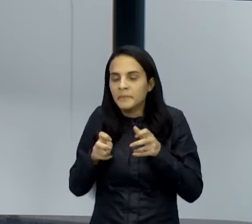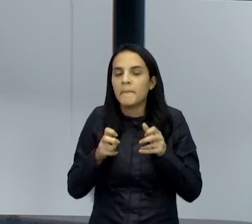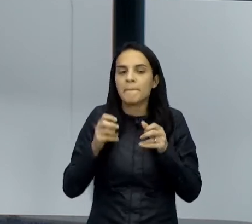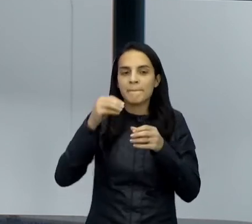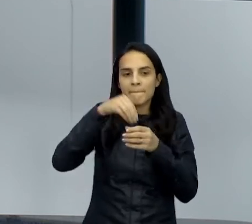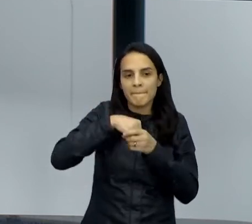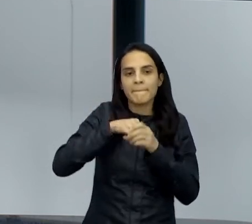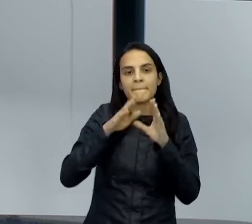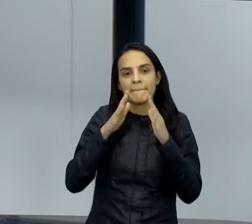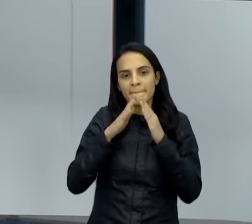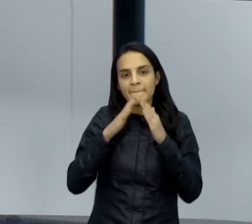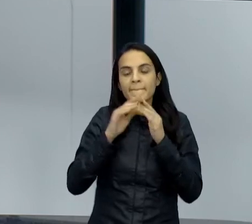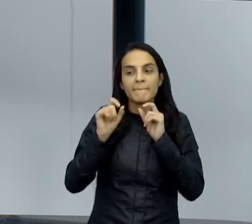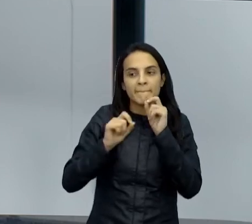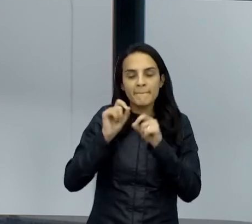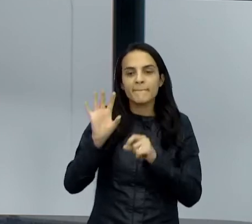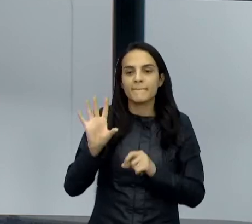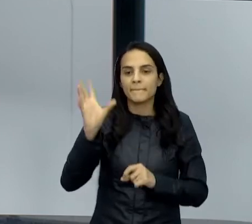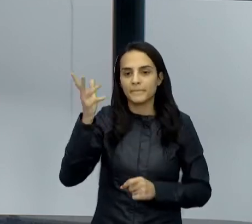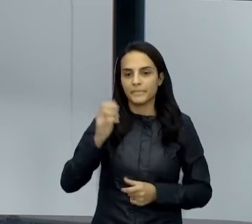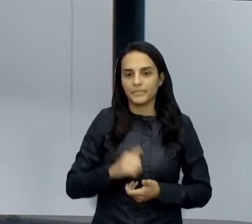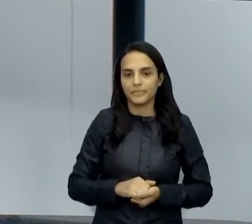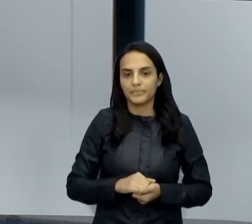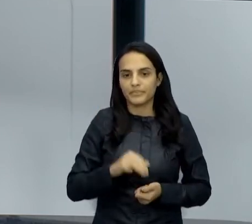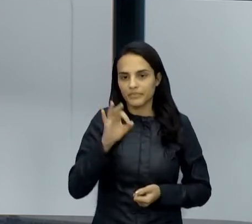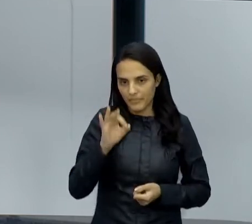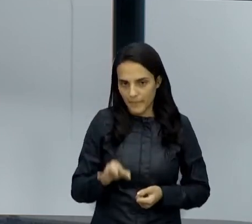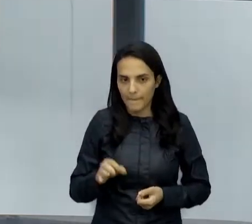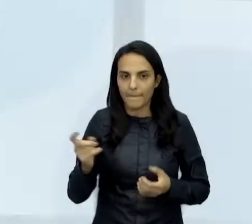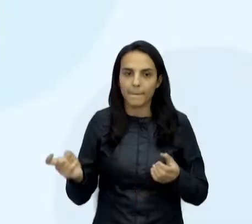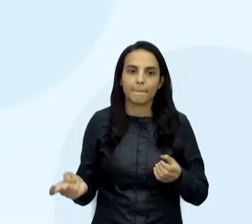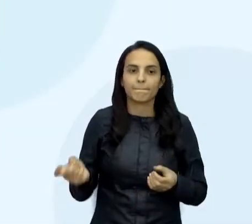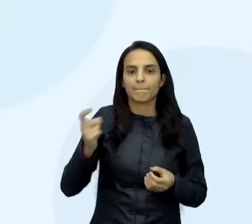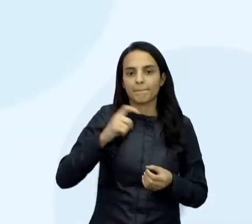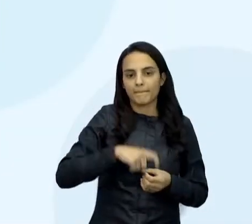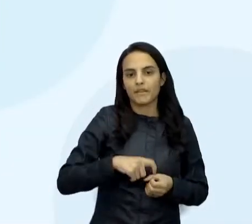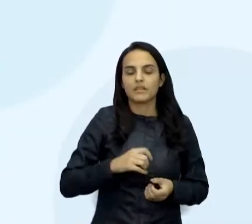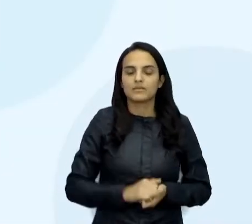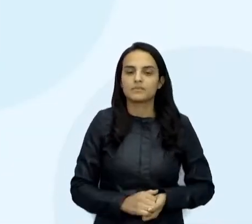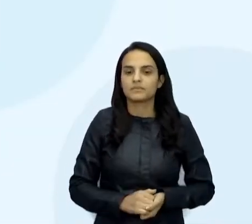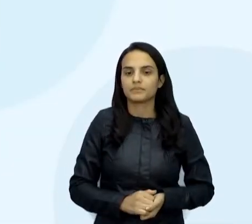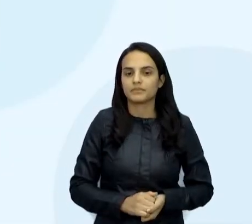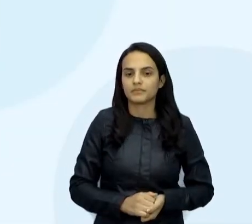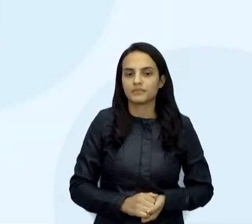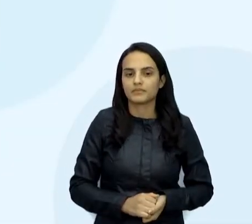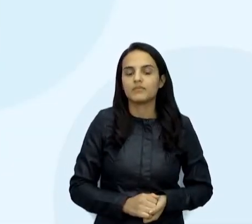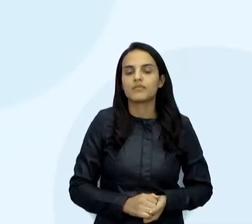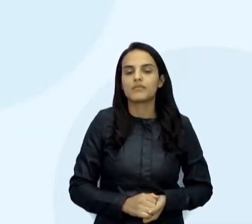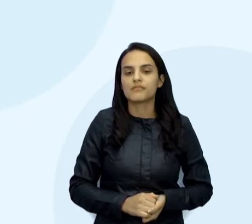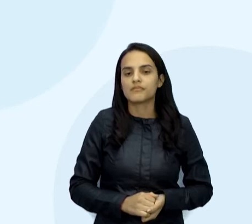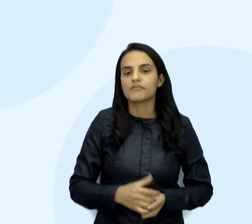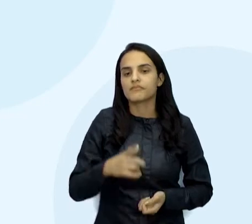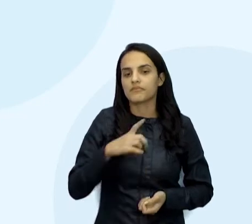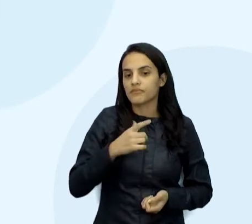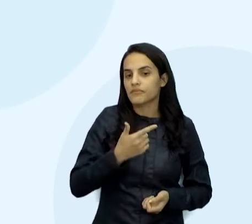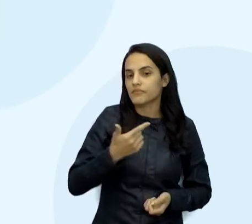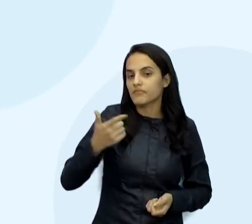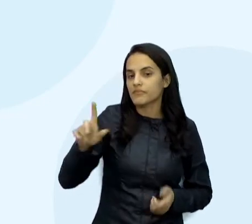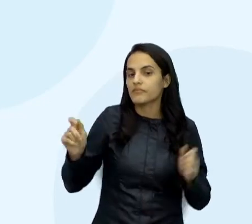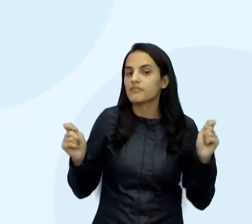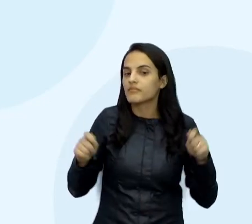casa o que é que aconteceu, certo? Voltando aqui, Então, a gente tem a outra hipótese,